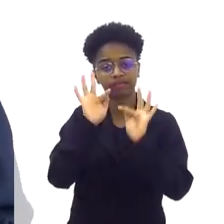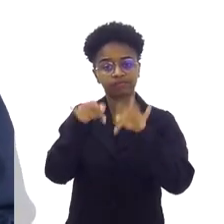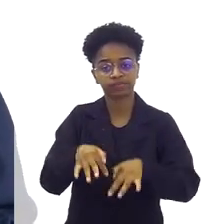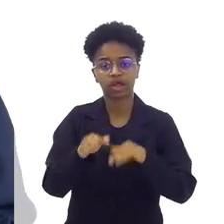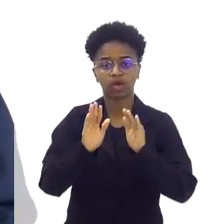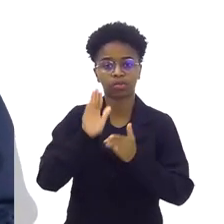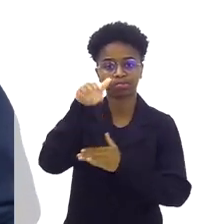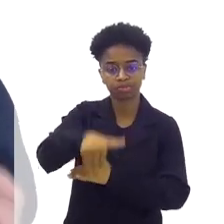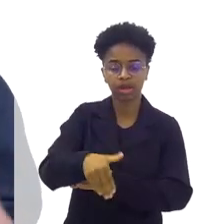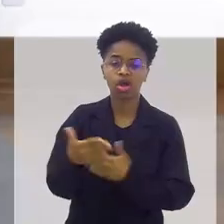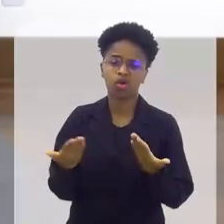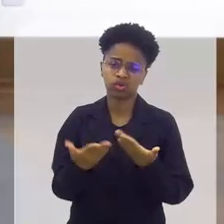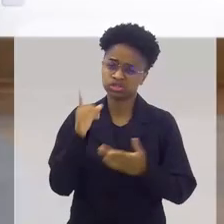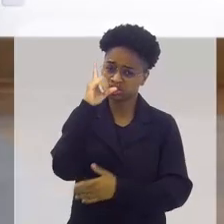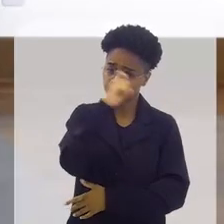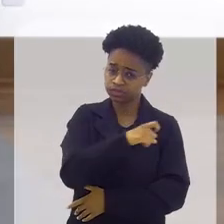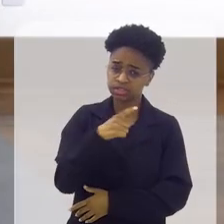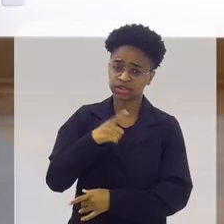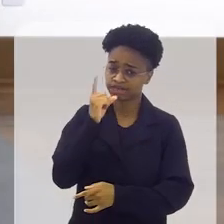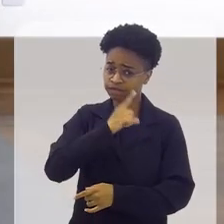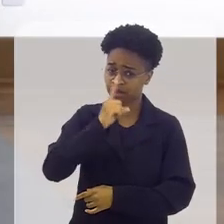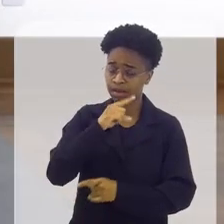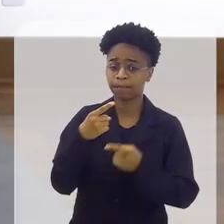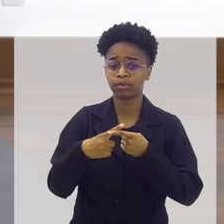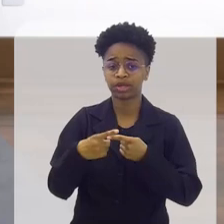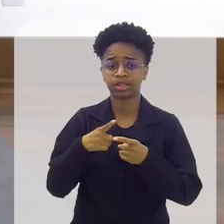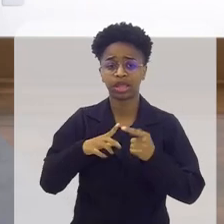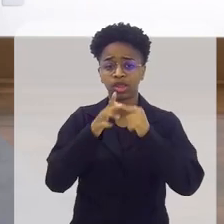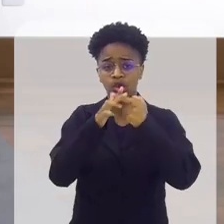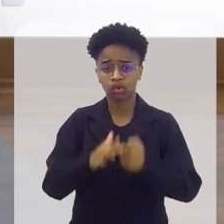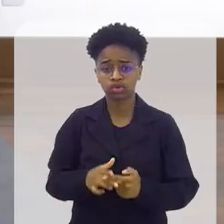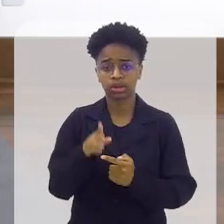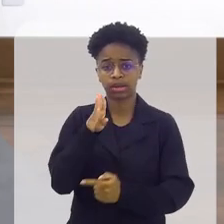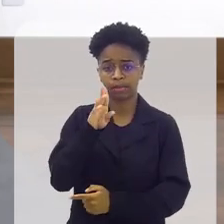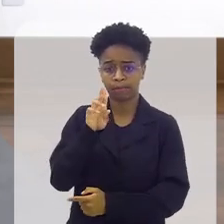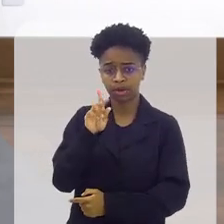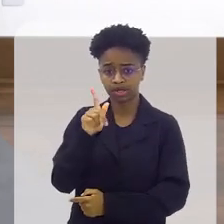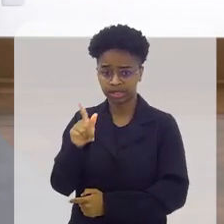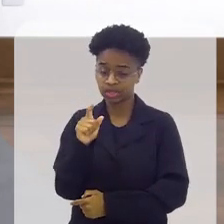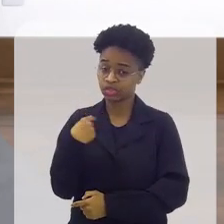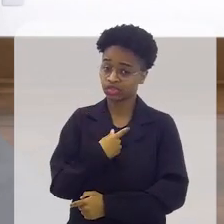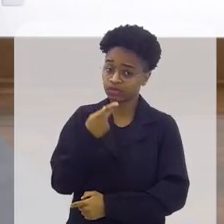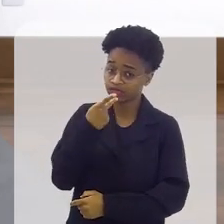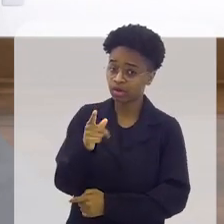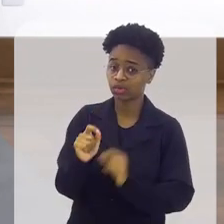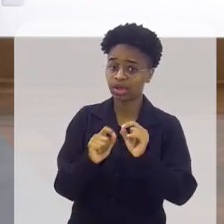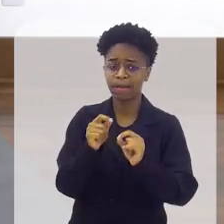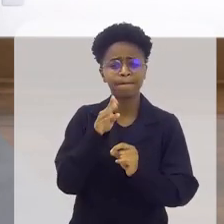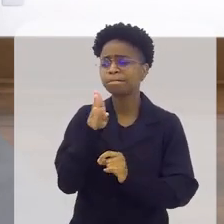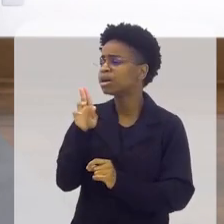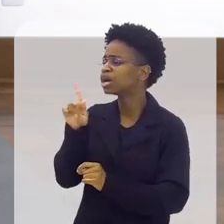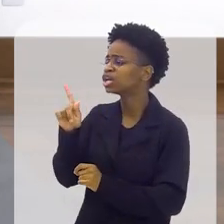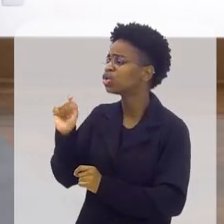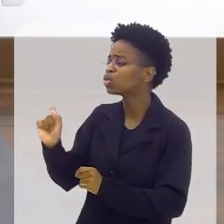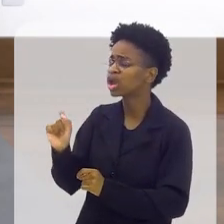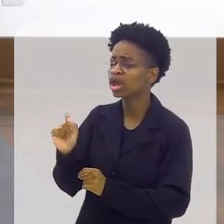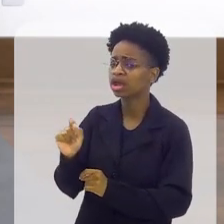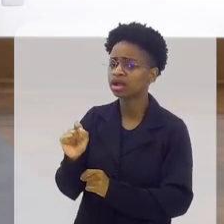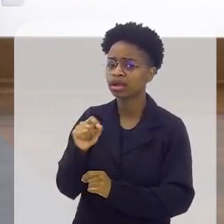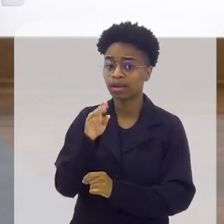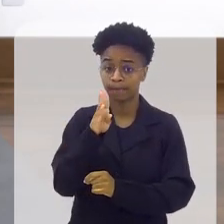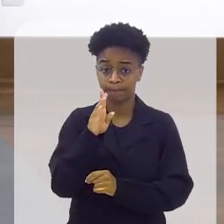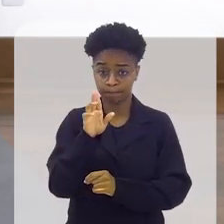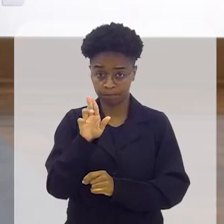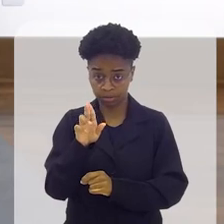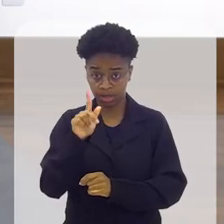final. Tá. Hoje em dia é mais difícil existir essas falhas, porque tem as correções de bug, né, que a gente chama de bug, mas é isso, as correções... E o que é bug?